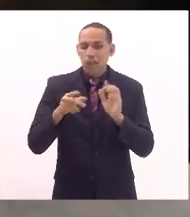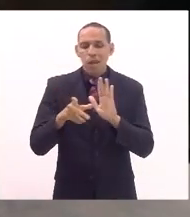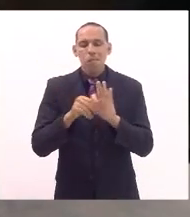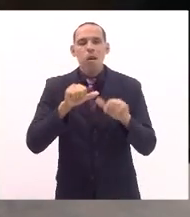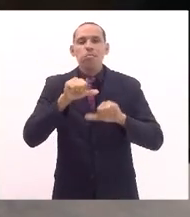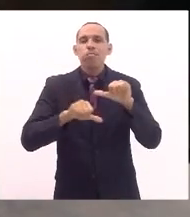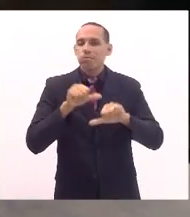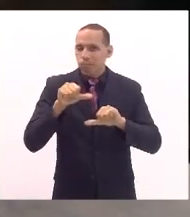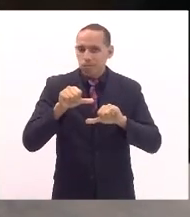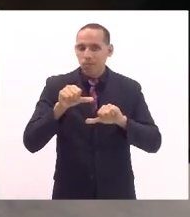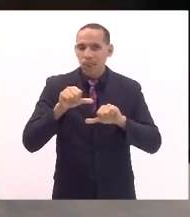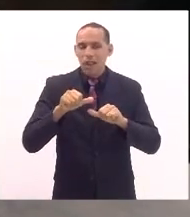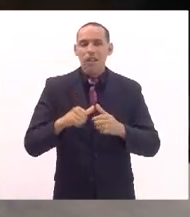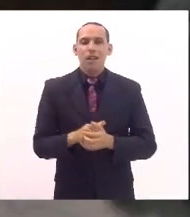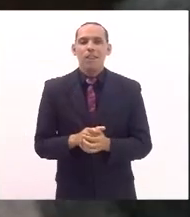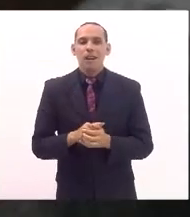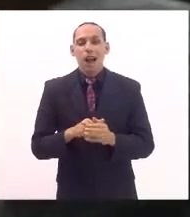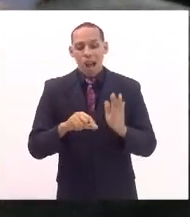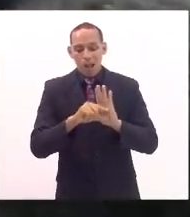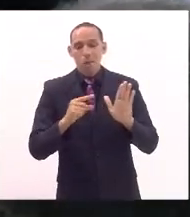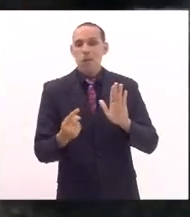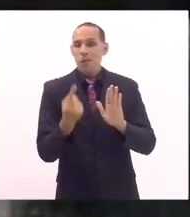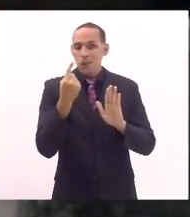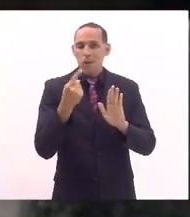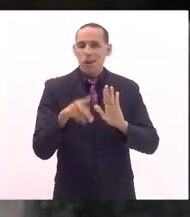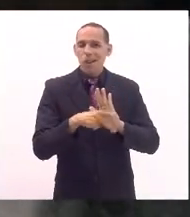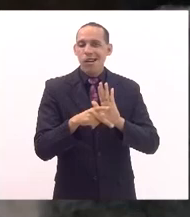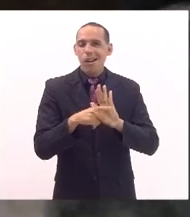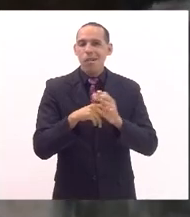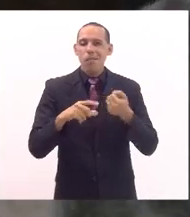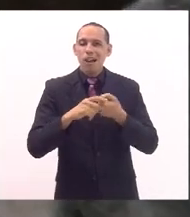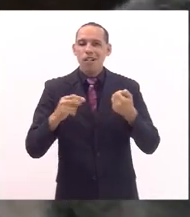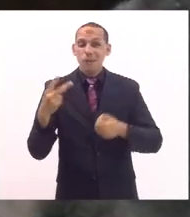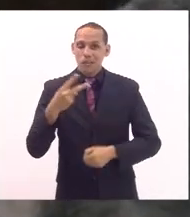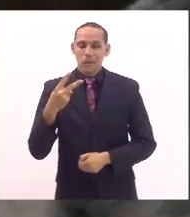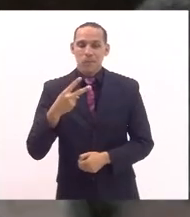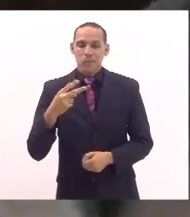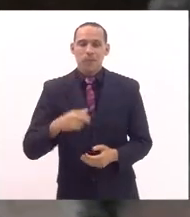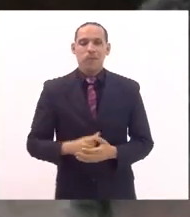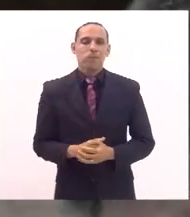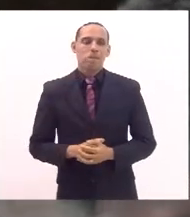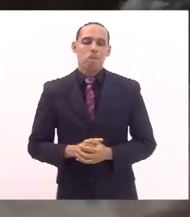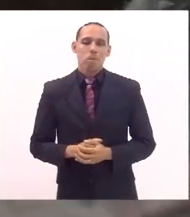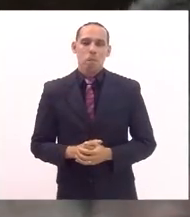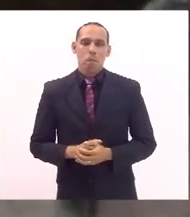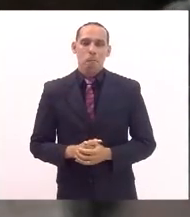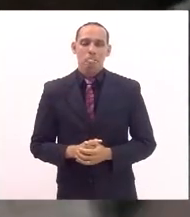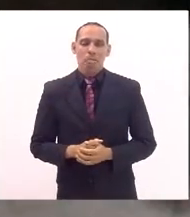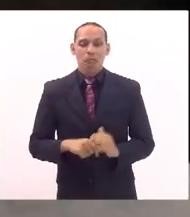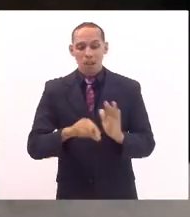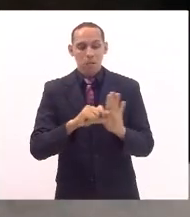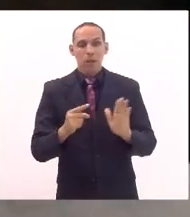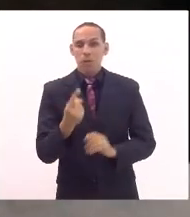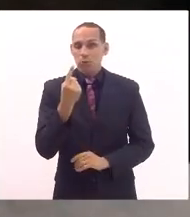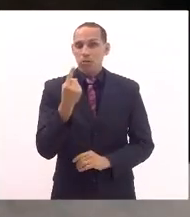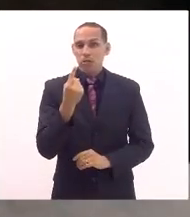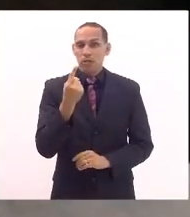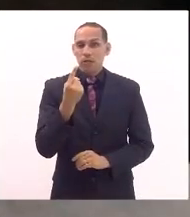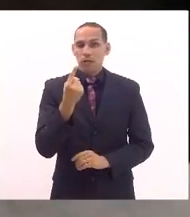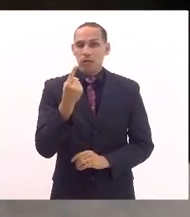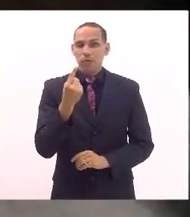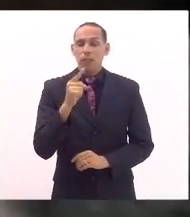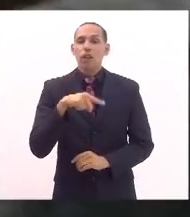modificativa ao parágrafo único do artigo 2º o parágrafo único